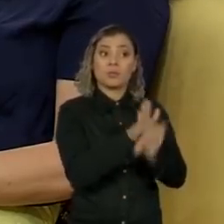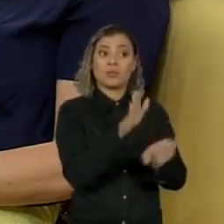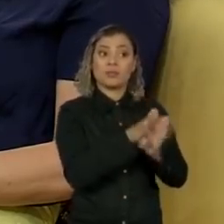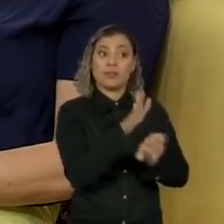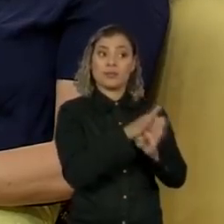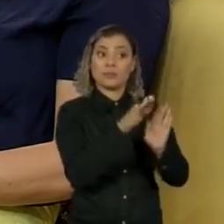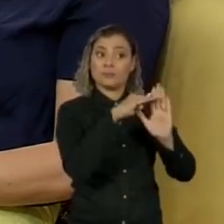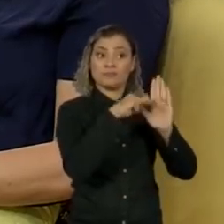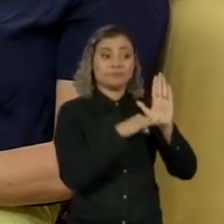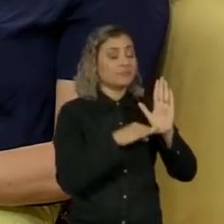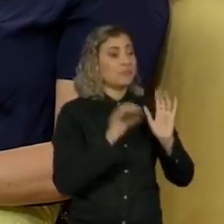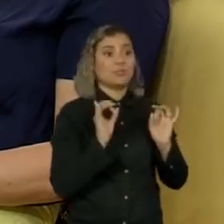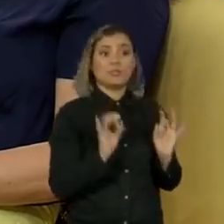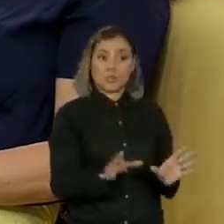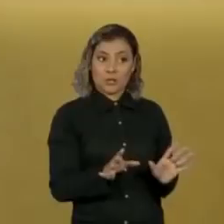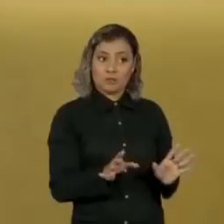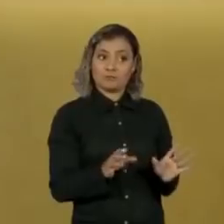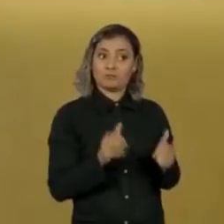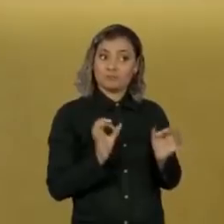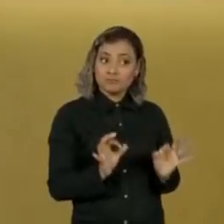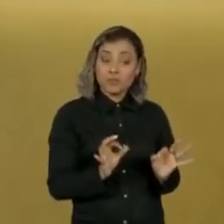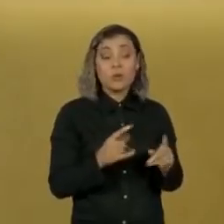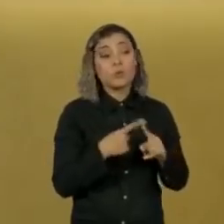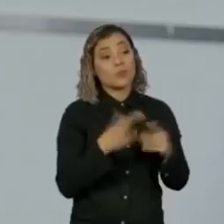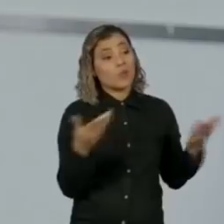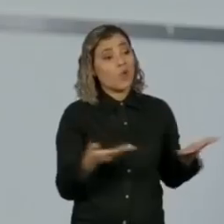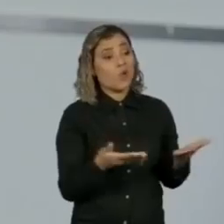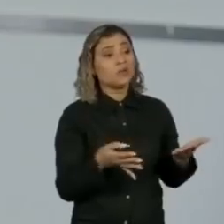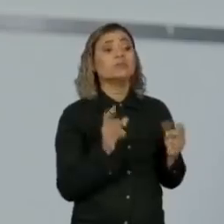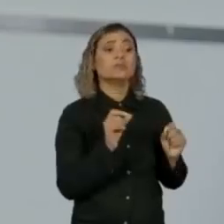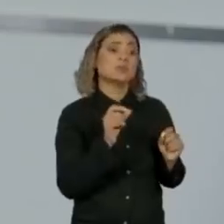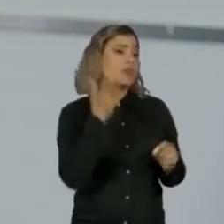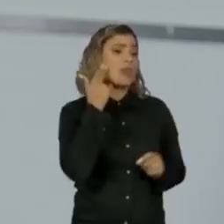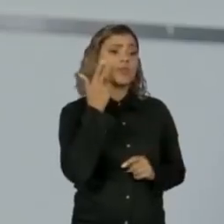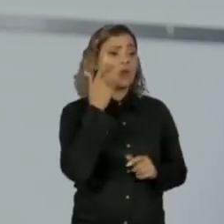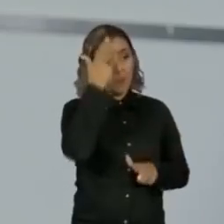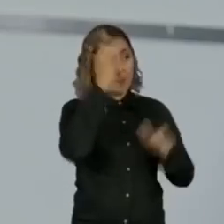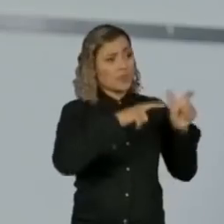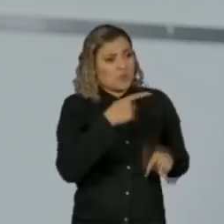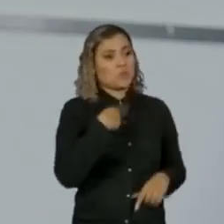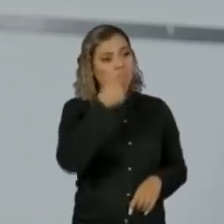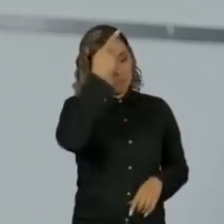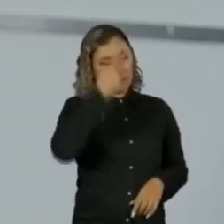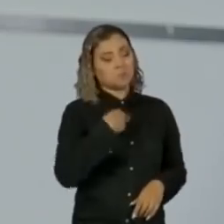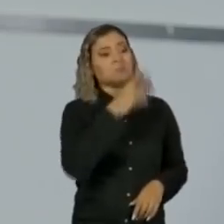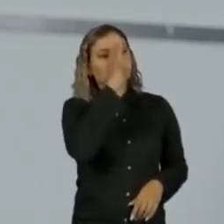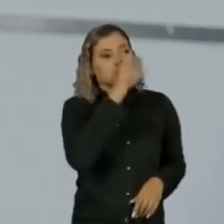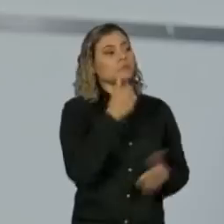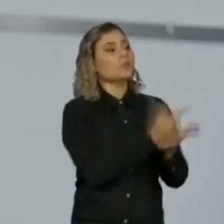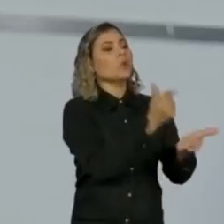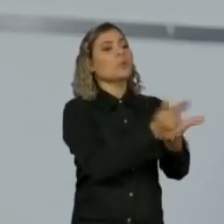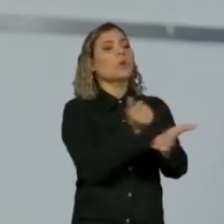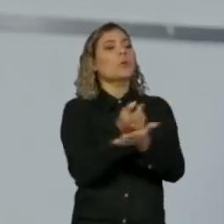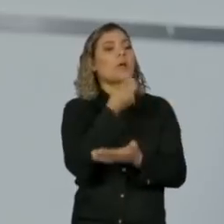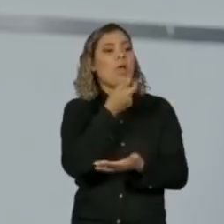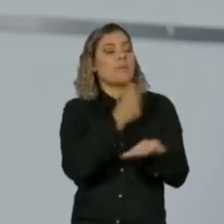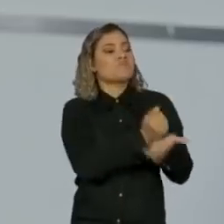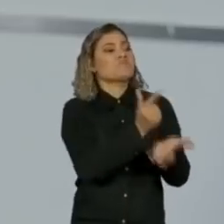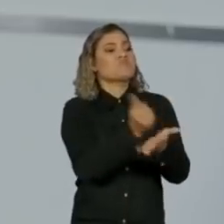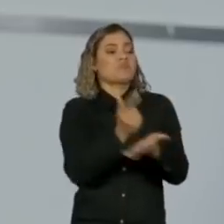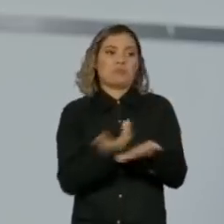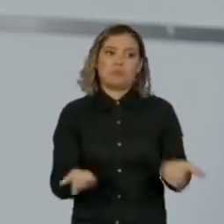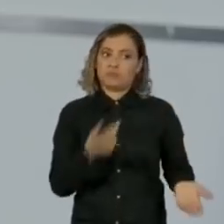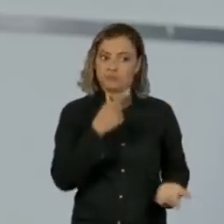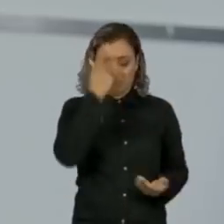prescritos e usados com a recomendação de um médico. Exato. Porque hoje em dia é muito comum a automedicação, coisas que as pessoas acham que não vão fazer